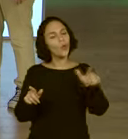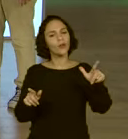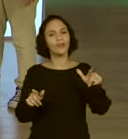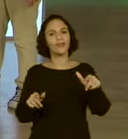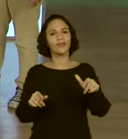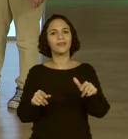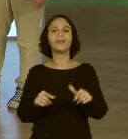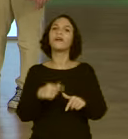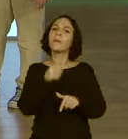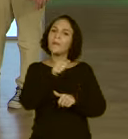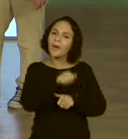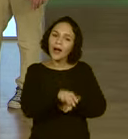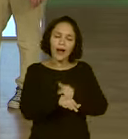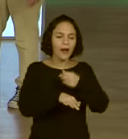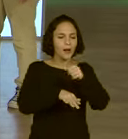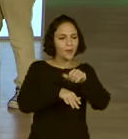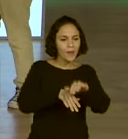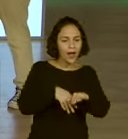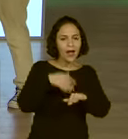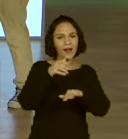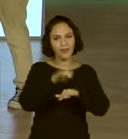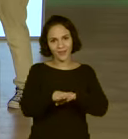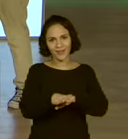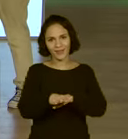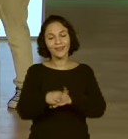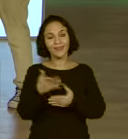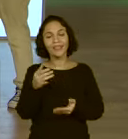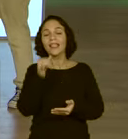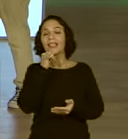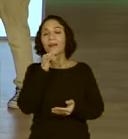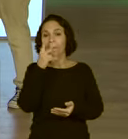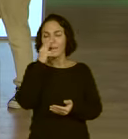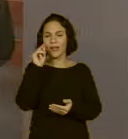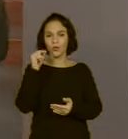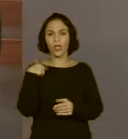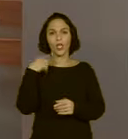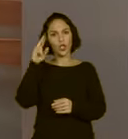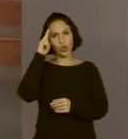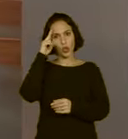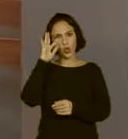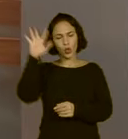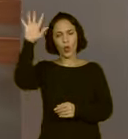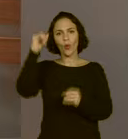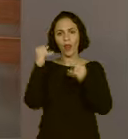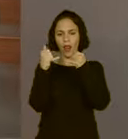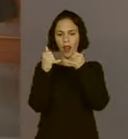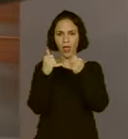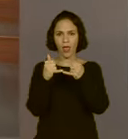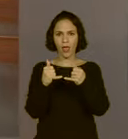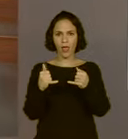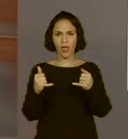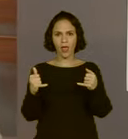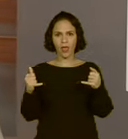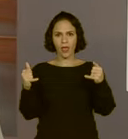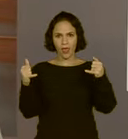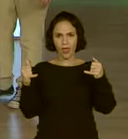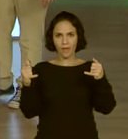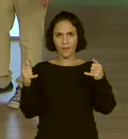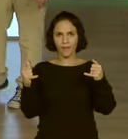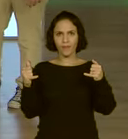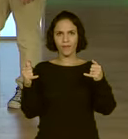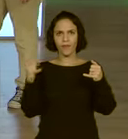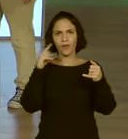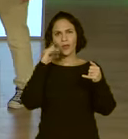Acho que não apareceu aqui ou está mais para frente. Colocar os sonhos numa linha do tempo, tá? Acho que Isso me